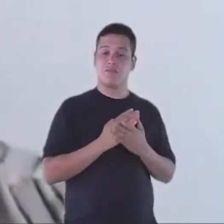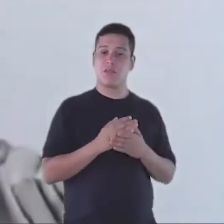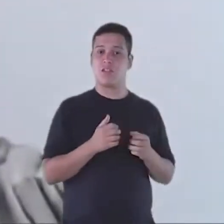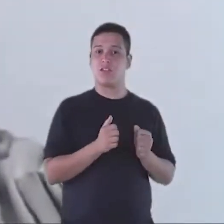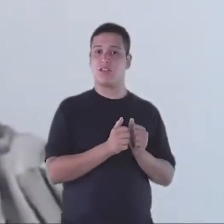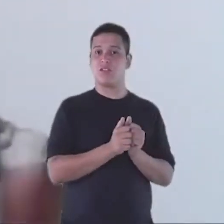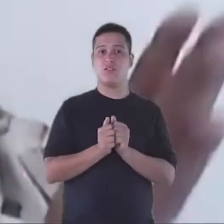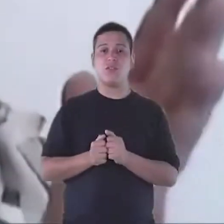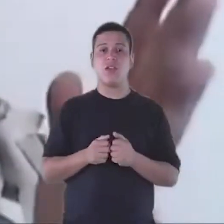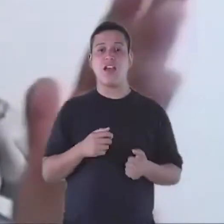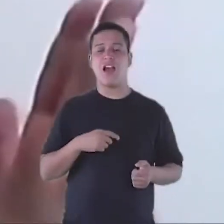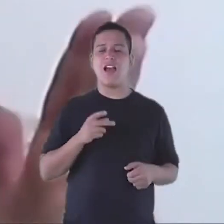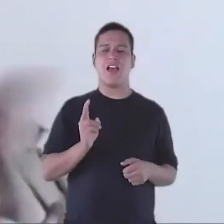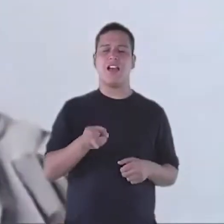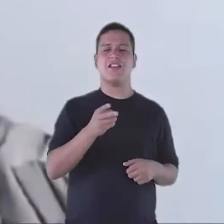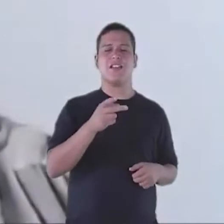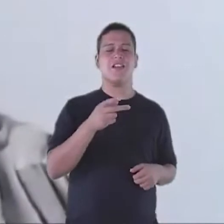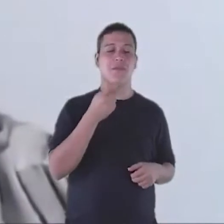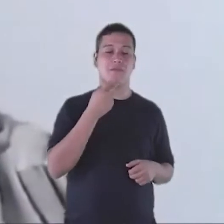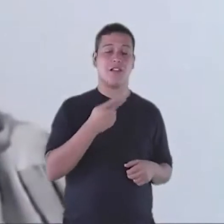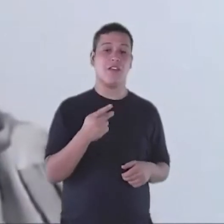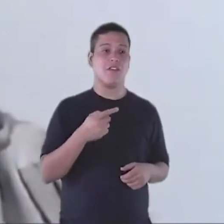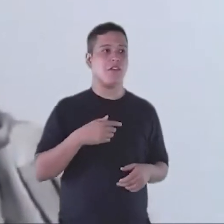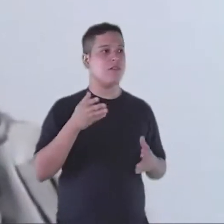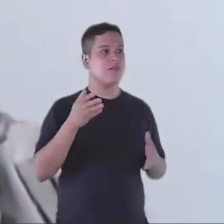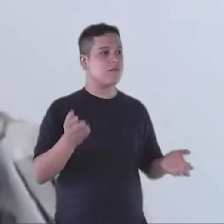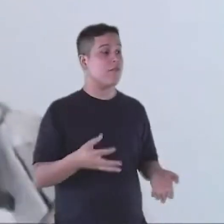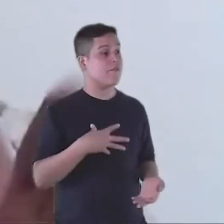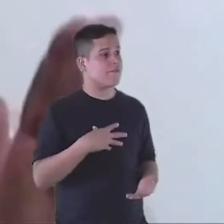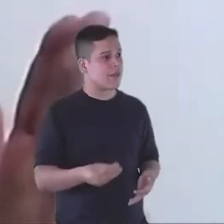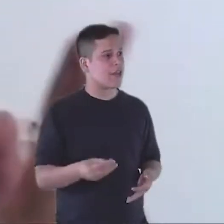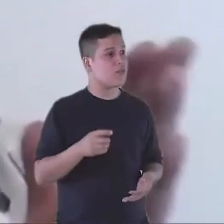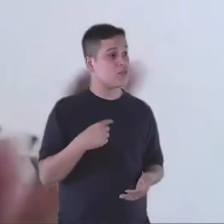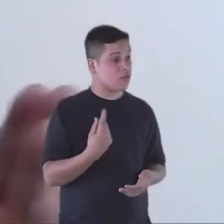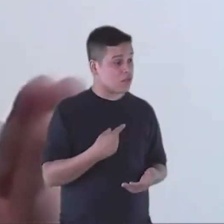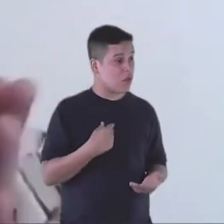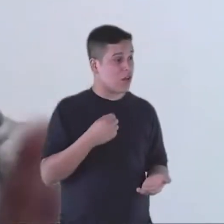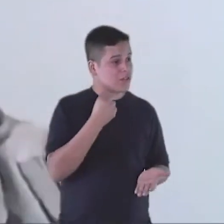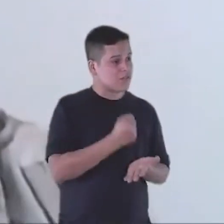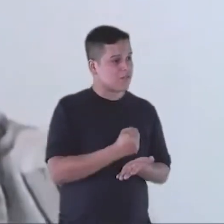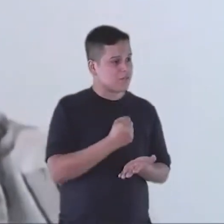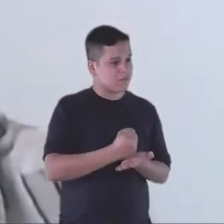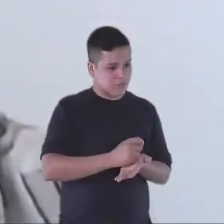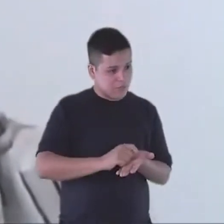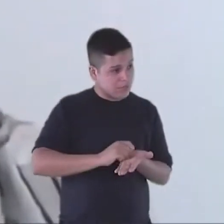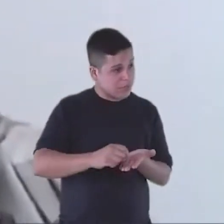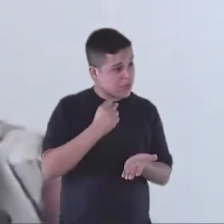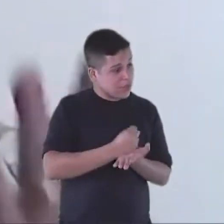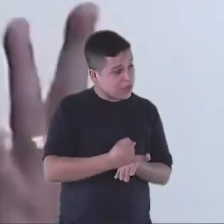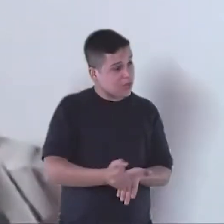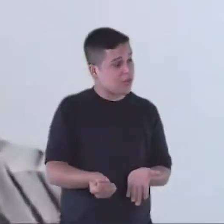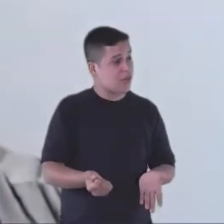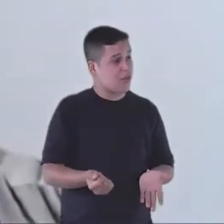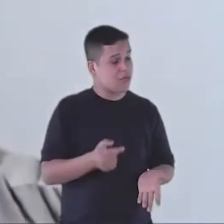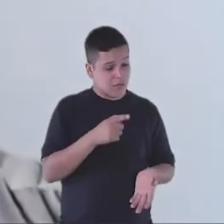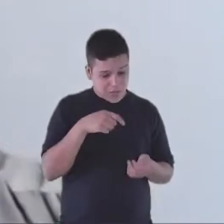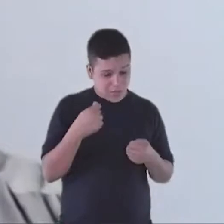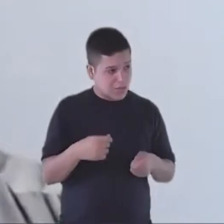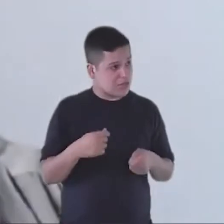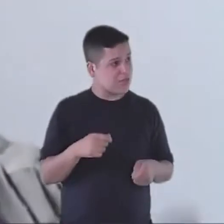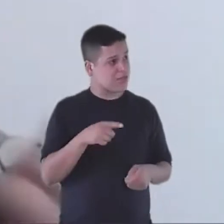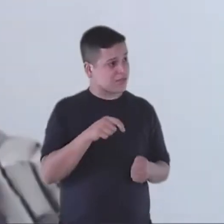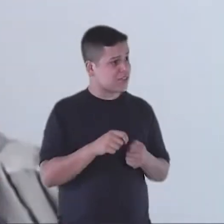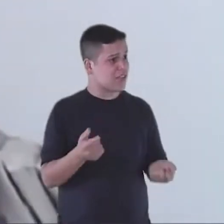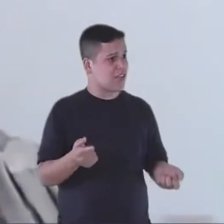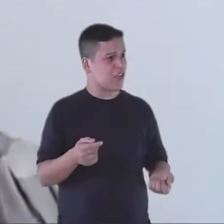O contrato, a gente assinou um contrato. A gente precisa cumprir o contrato. Você tem palavra ou não